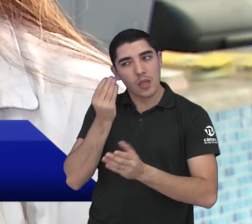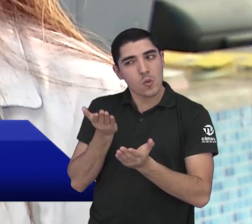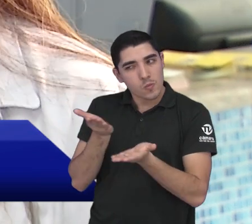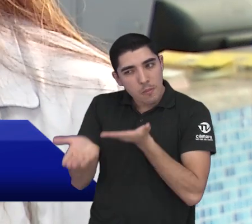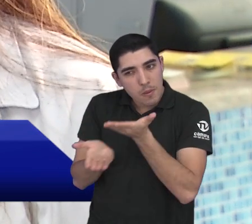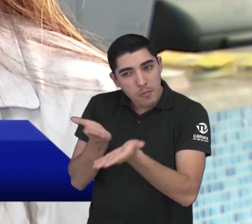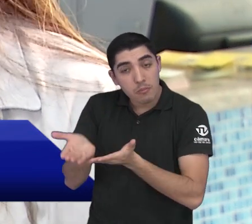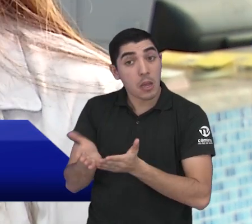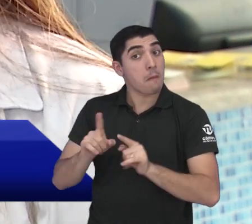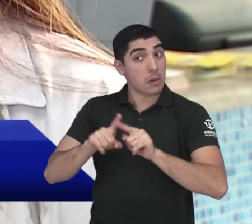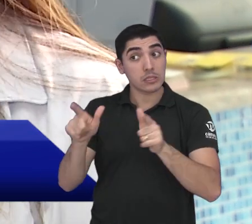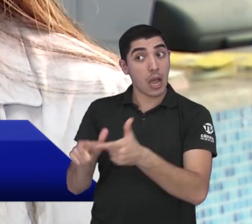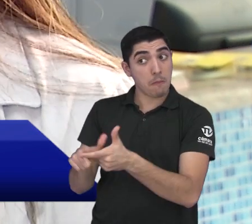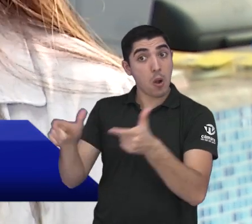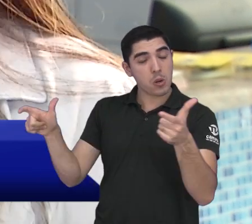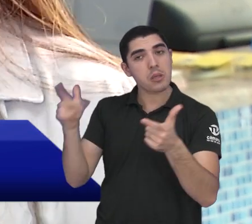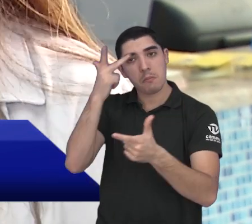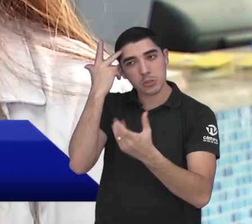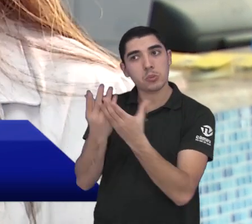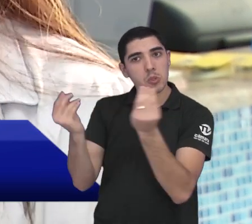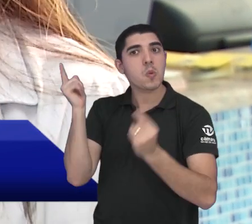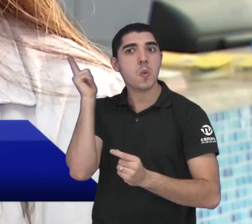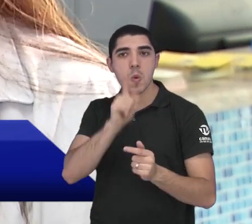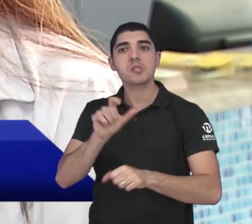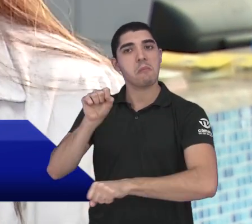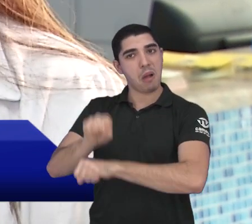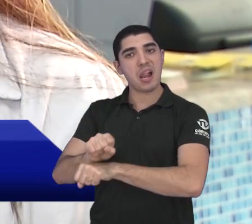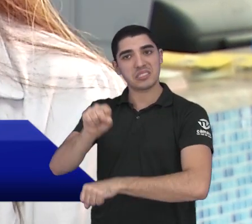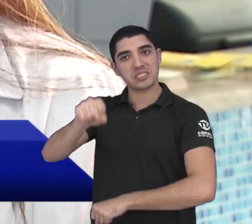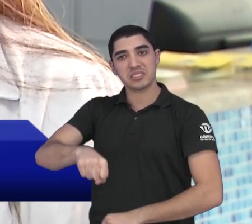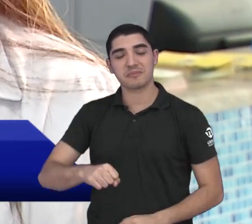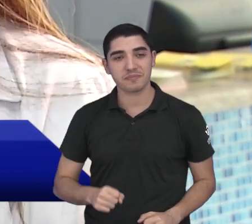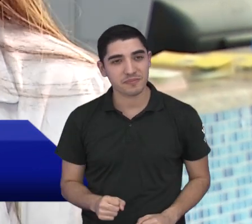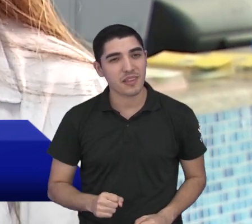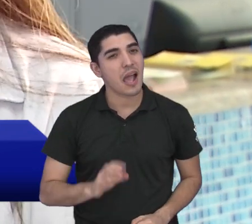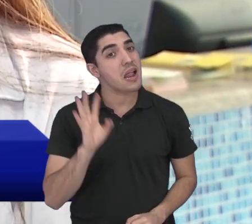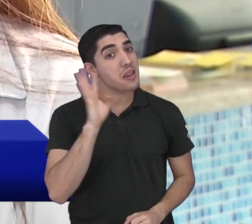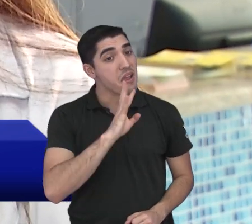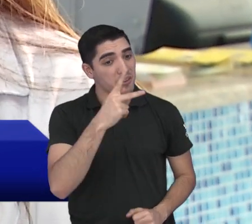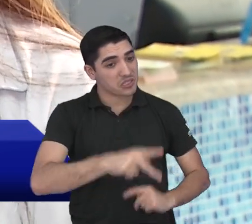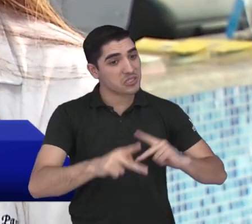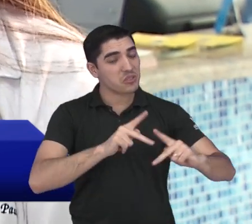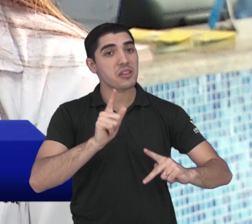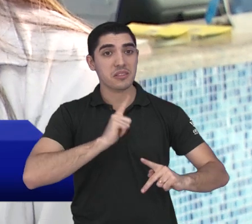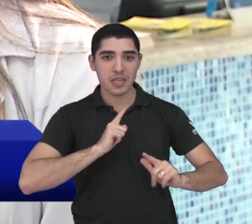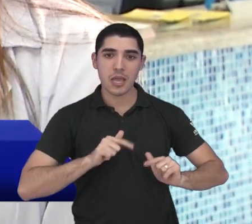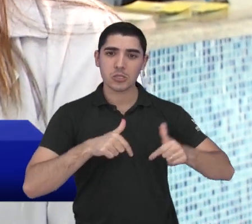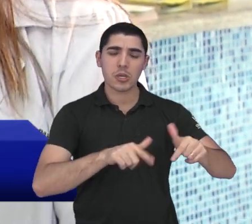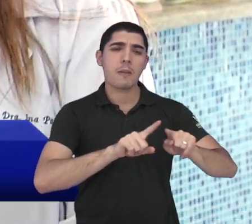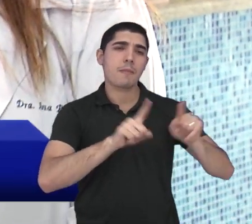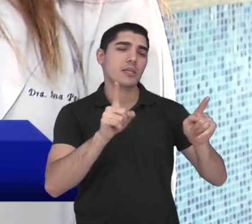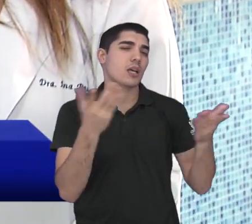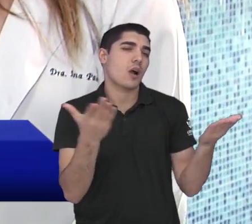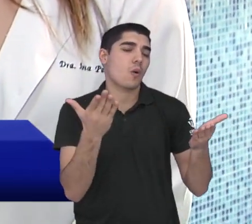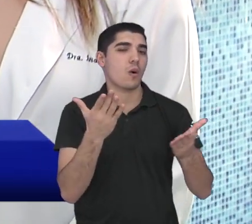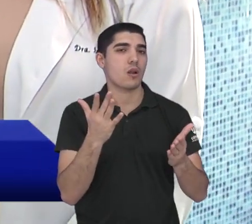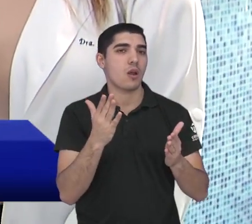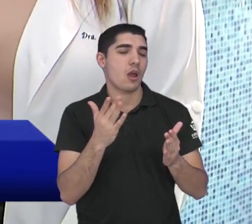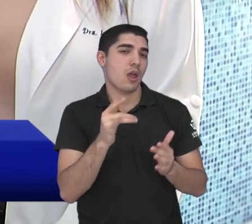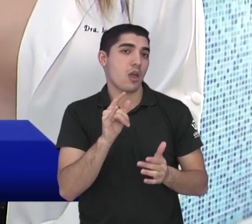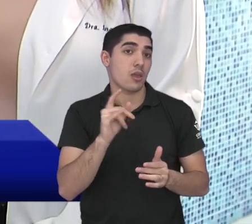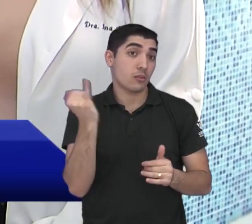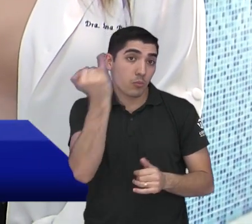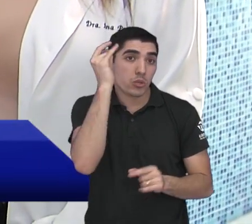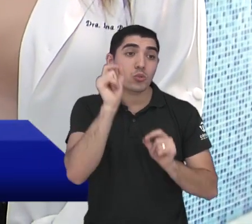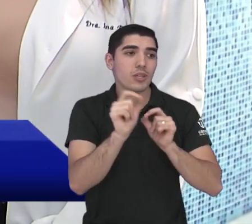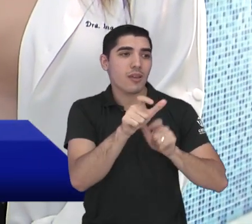meses e ter uma devolutiva de boas respostas. Bastante gente consegue parar. É muito bacana, né, que São José ofereça isso, mas pensando